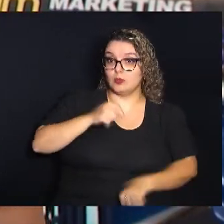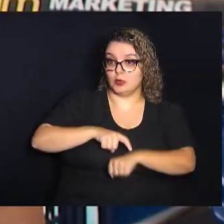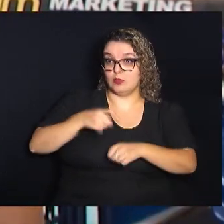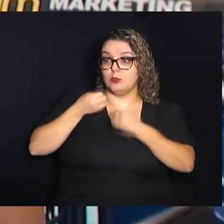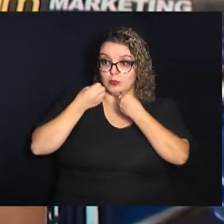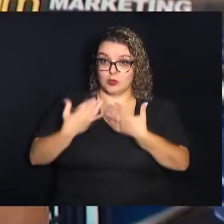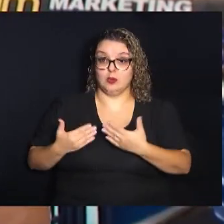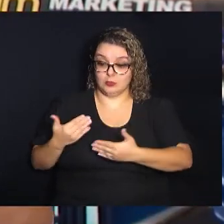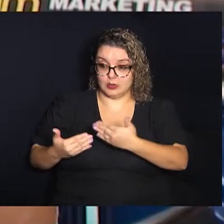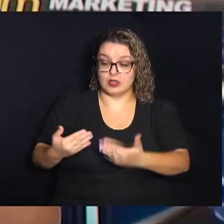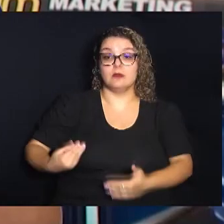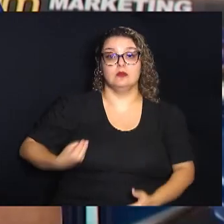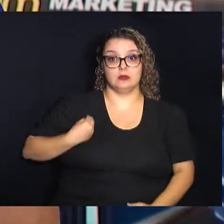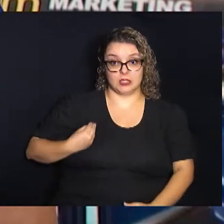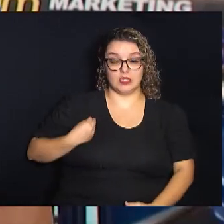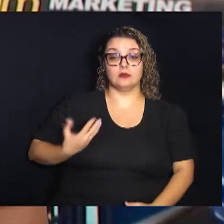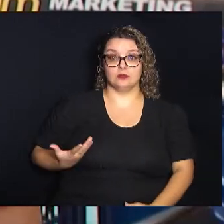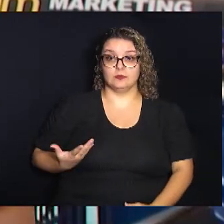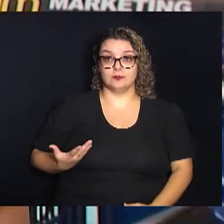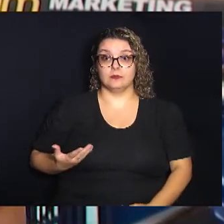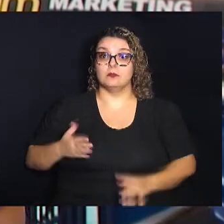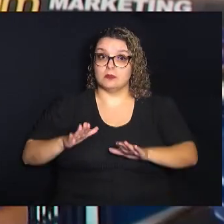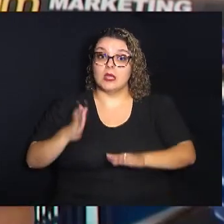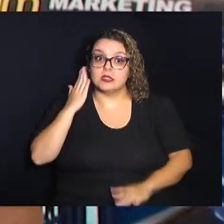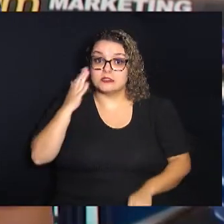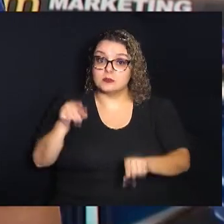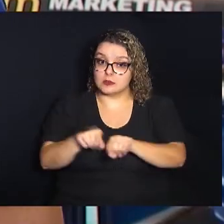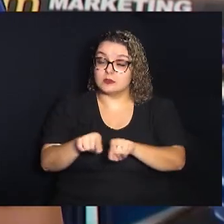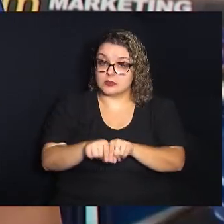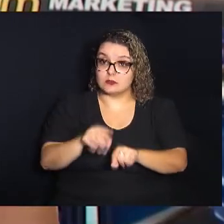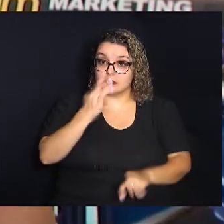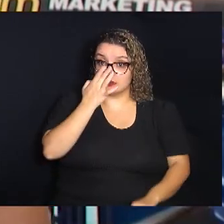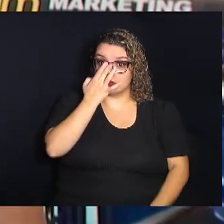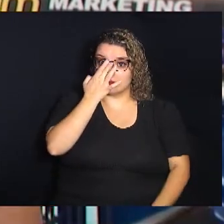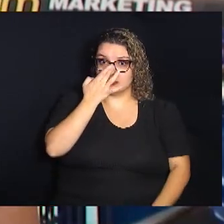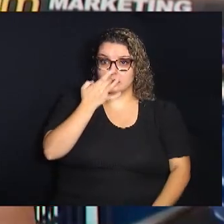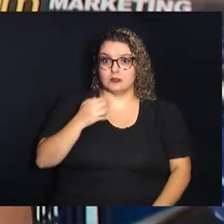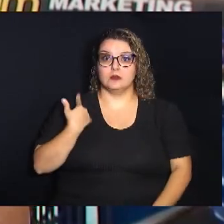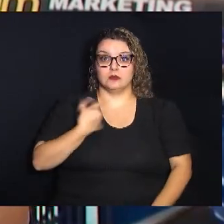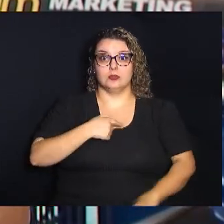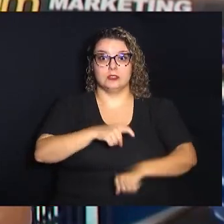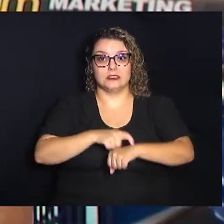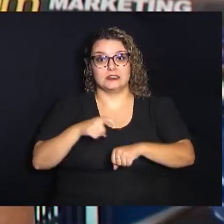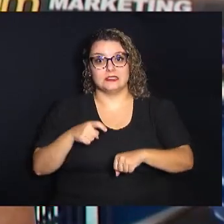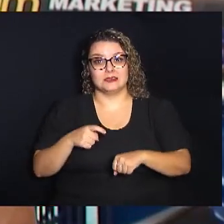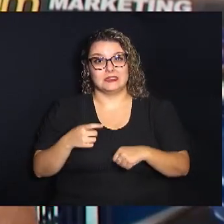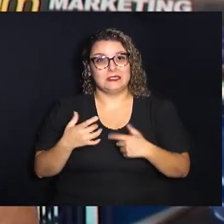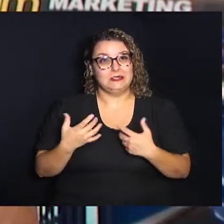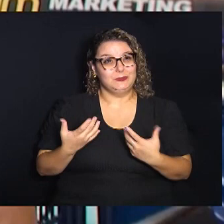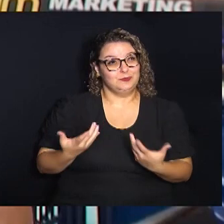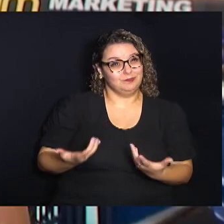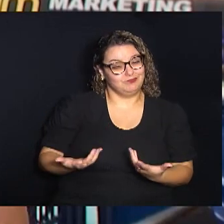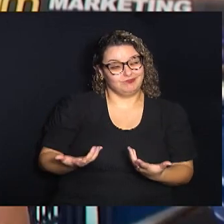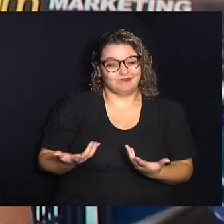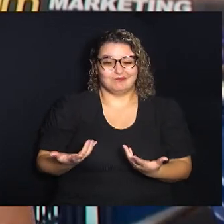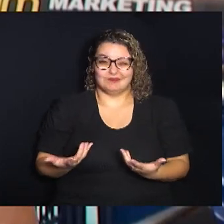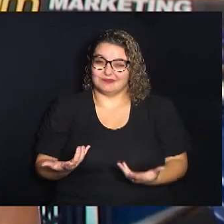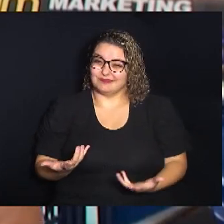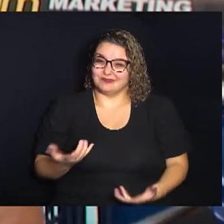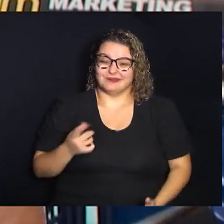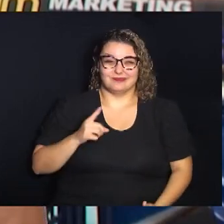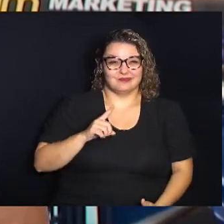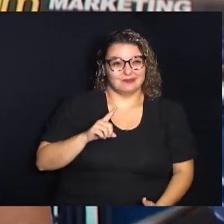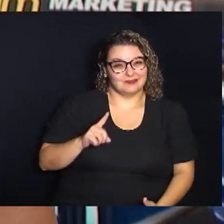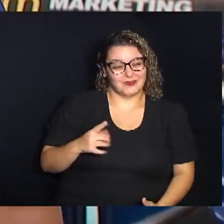está passando, mas sabendo também que nossa temporada não foi do jeito que a gente